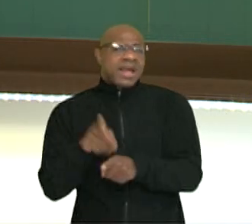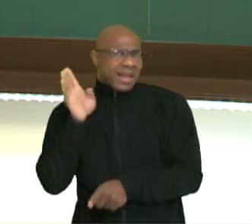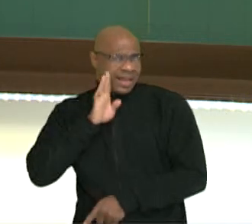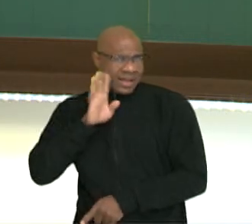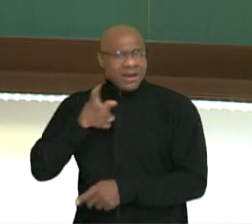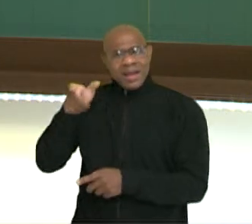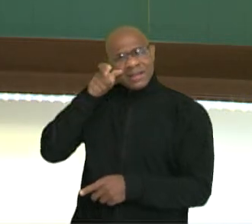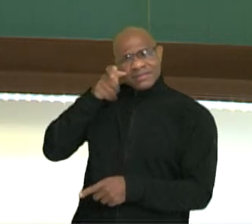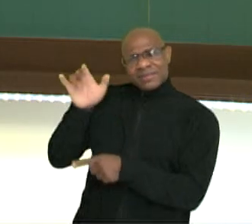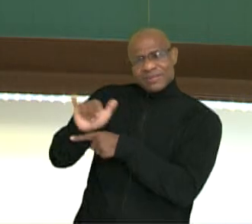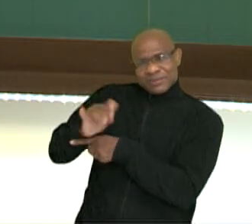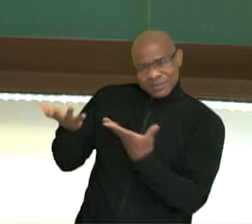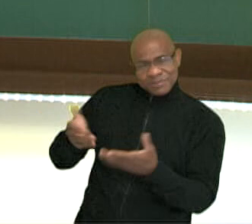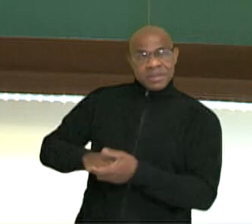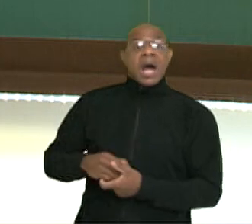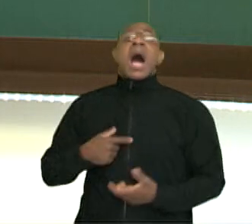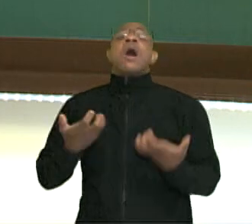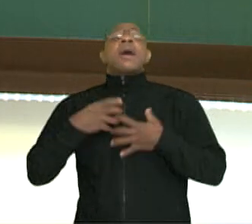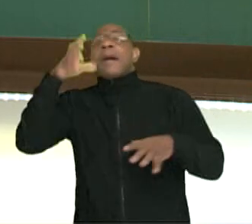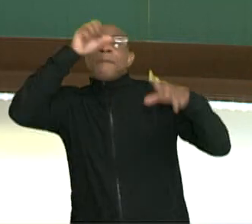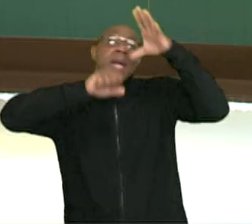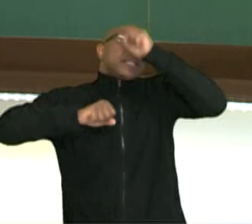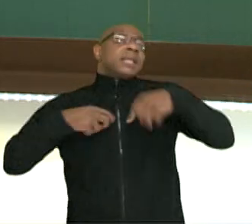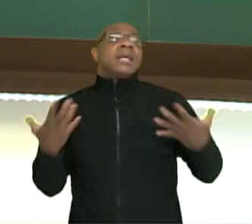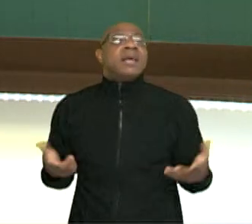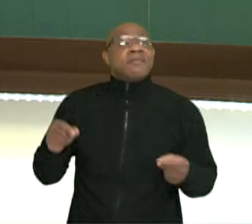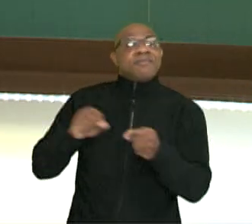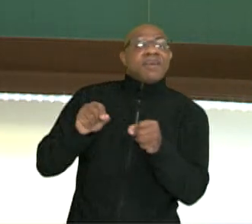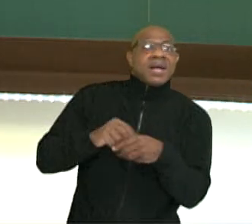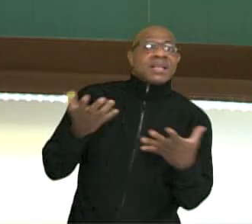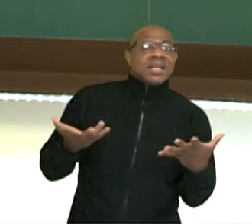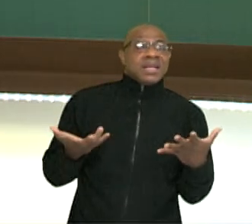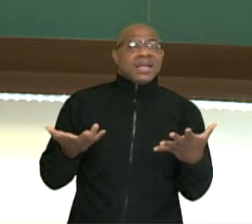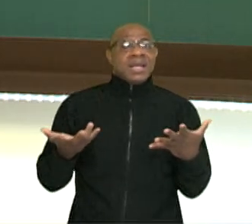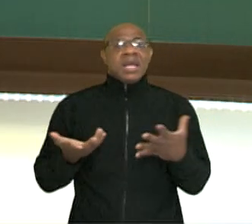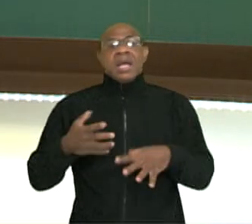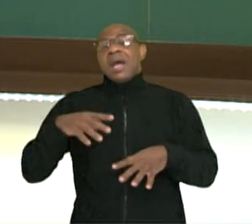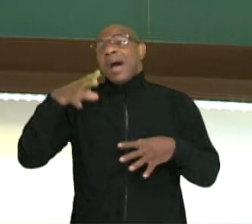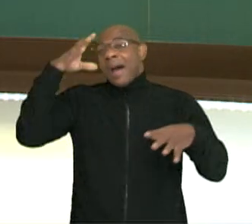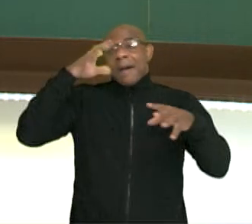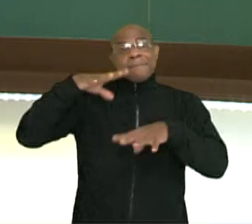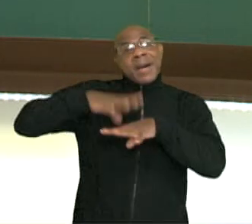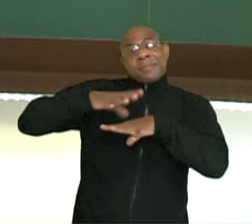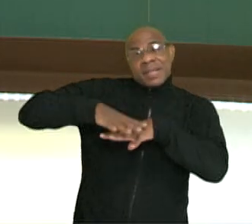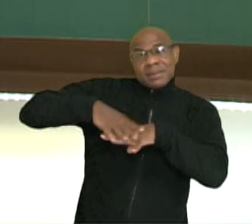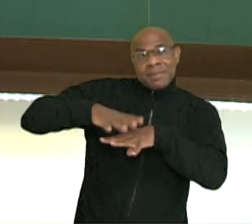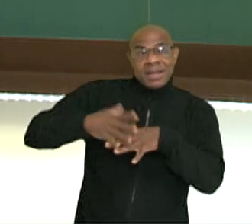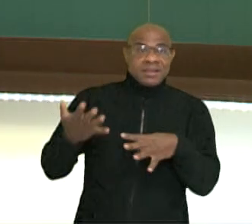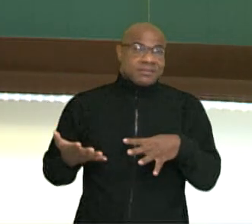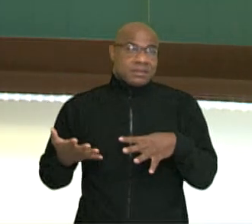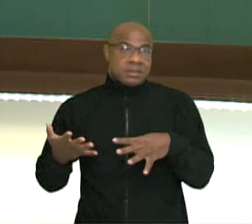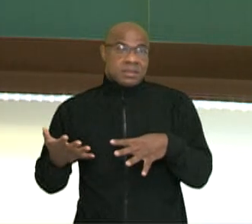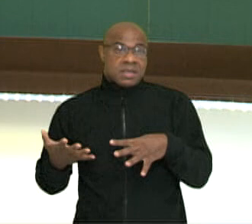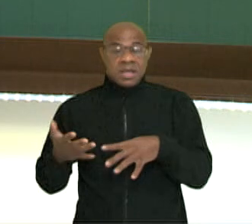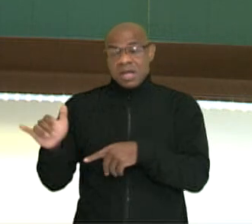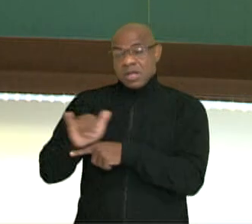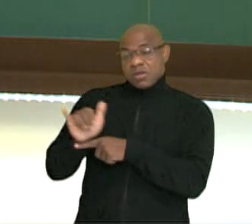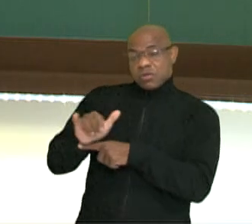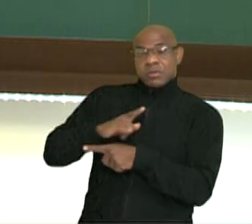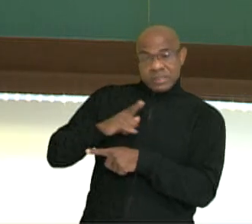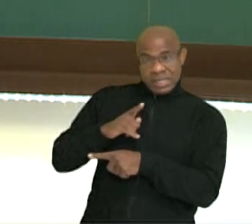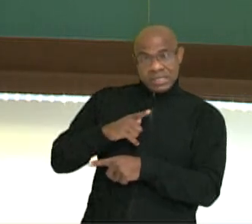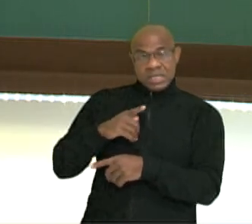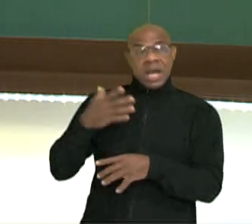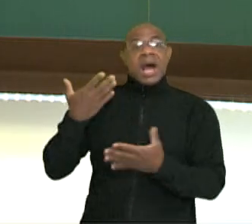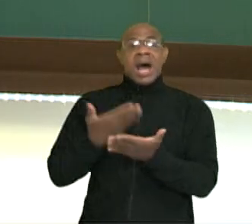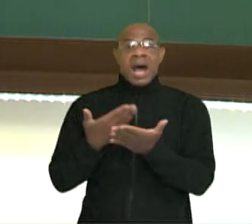legal? Ah, eu quero aprender como fazer, sei lá, estou com dificuldade em matemática. Eu acho, será algum youtuber que me dê a aula de